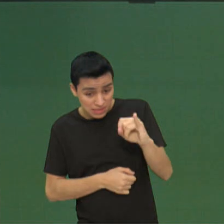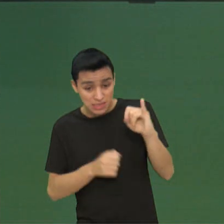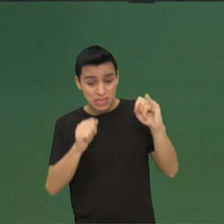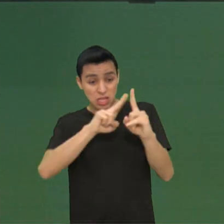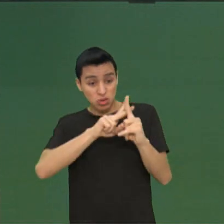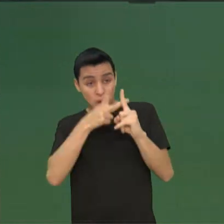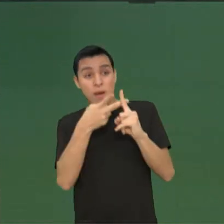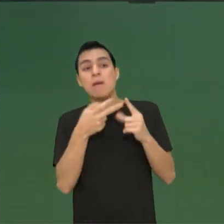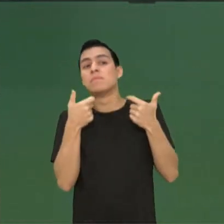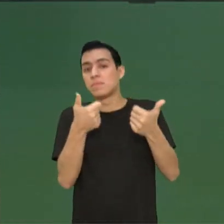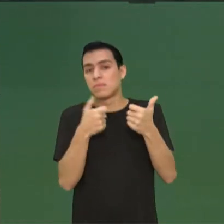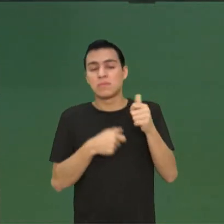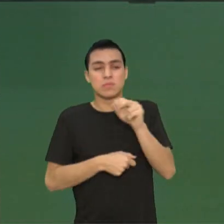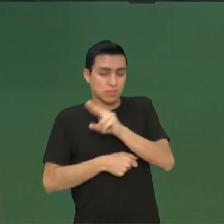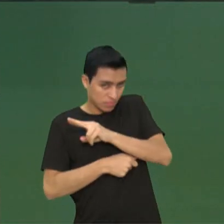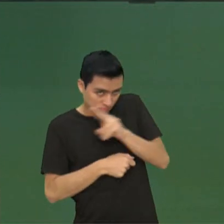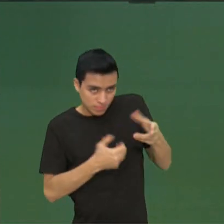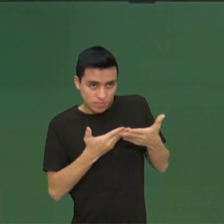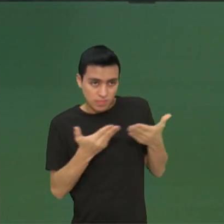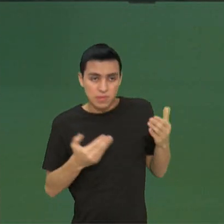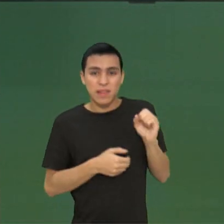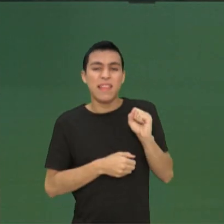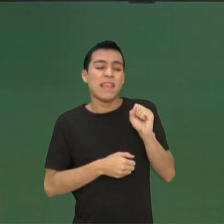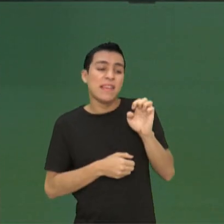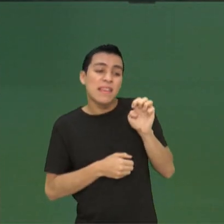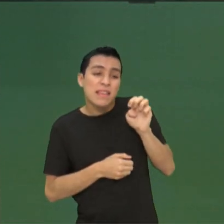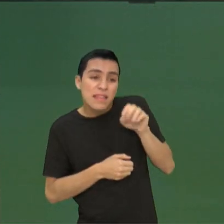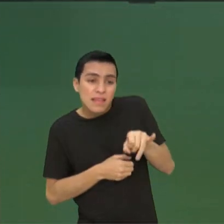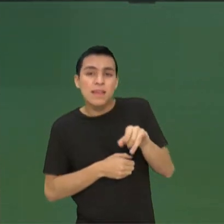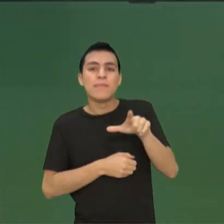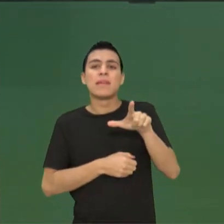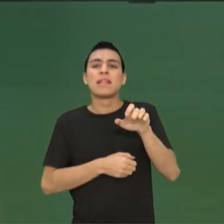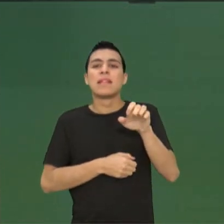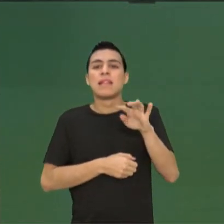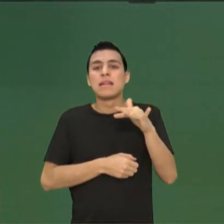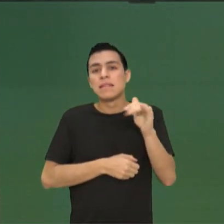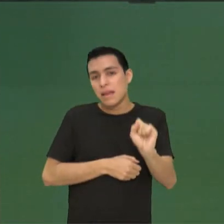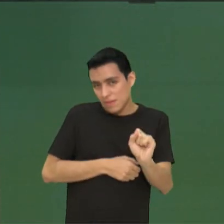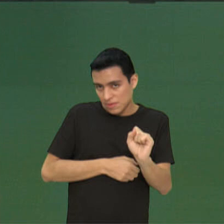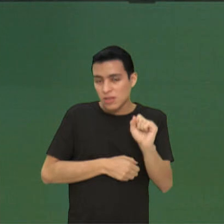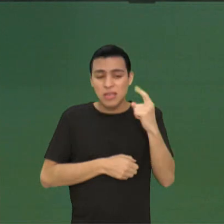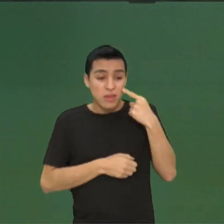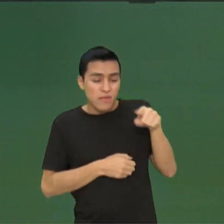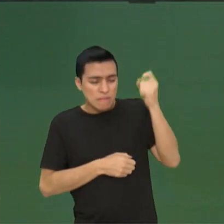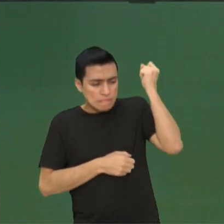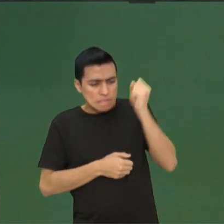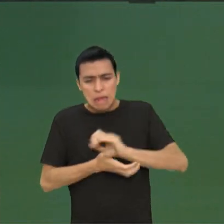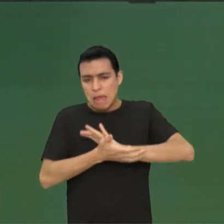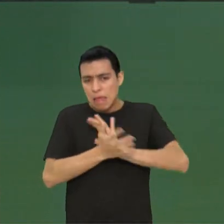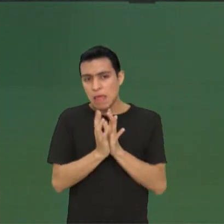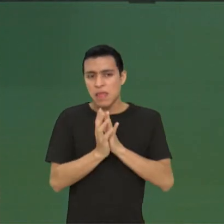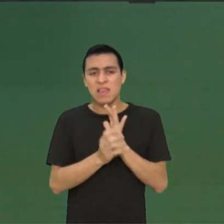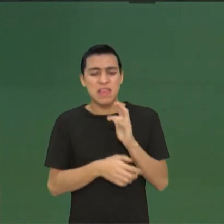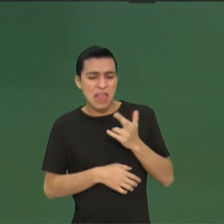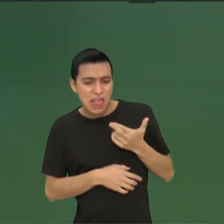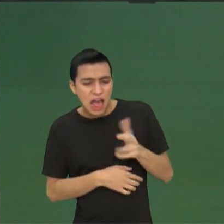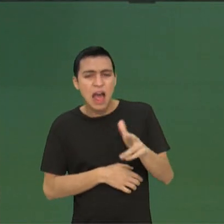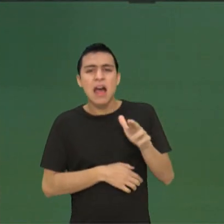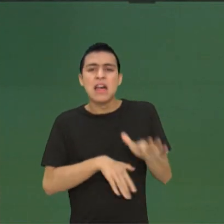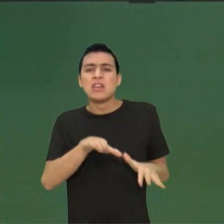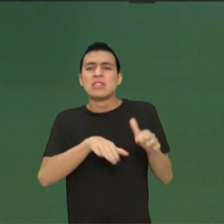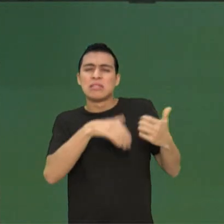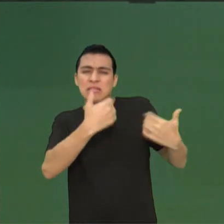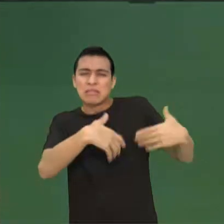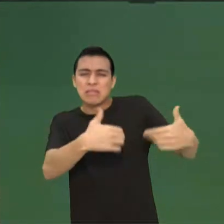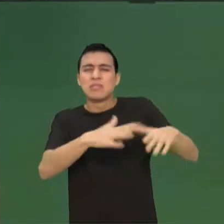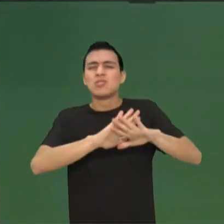zero e anti-B. Portanto, se ele é anti-A e anti-B, ele só pode receber sangue do mesmo grupo que ele.